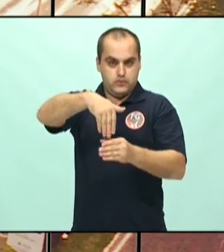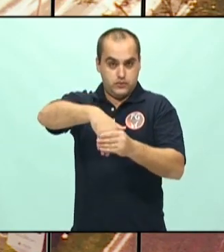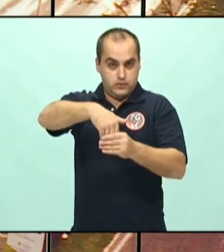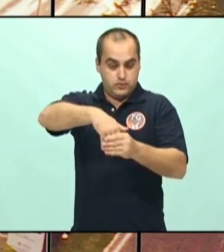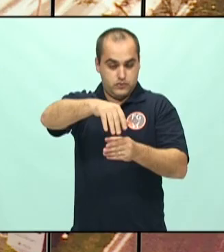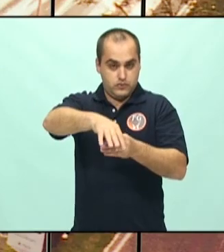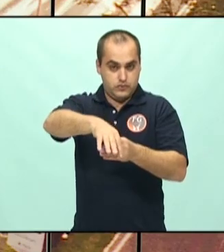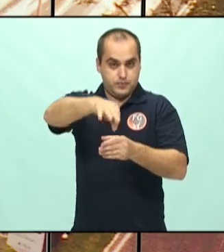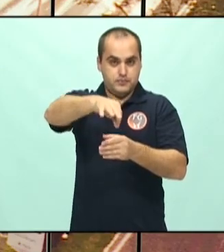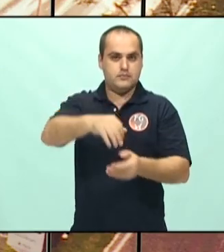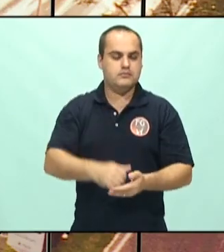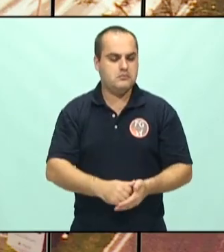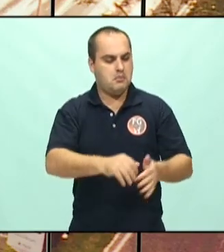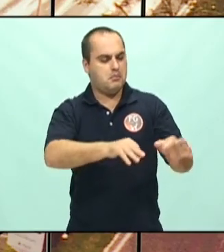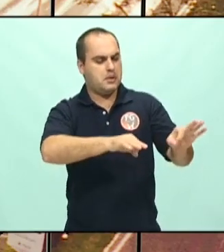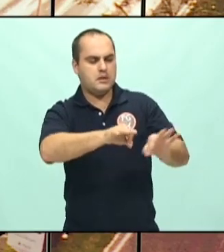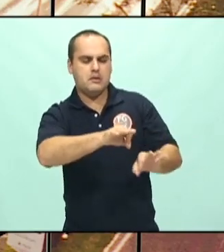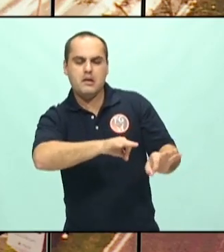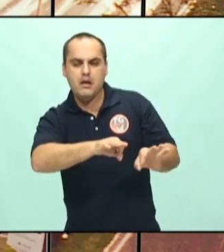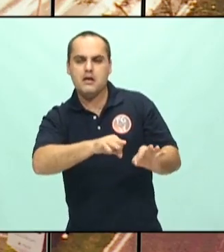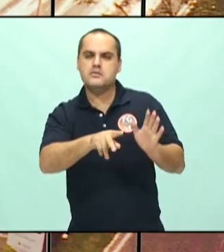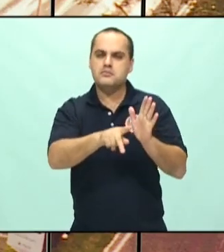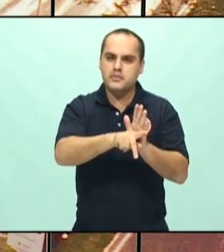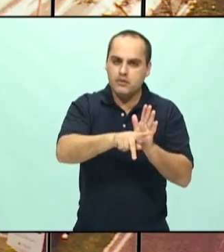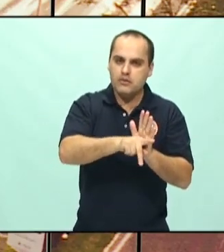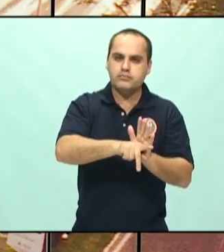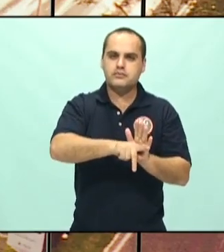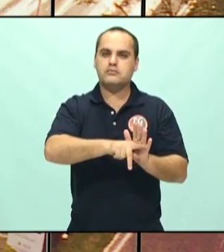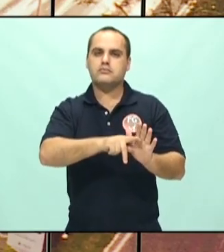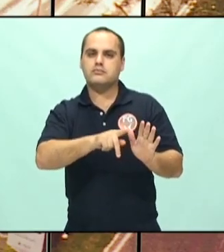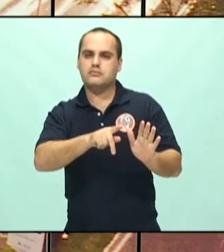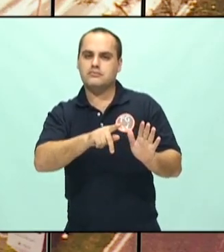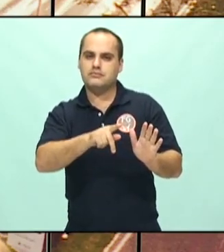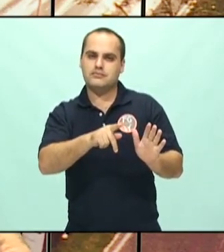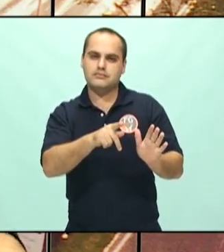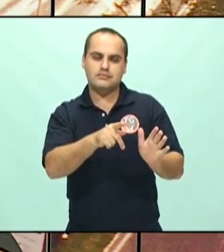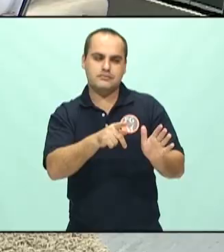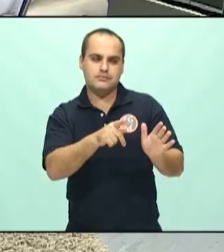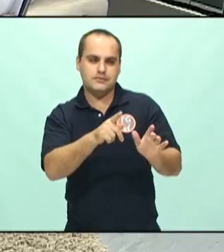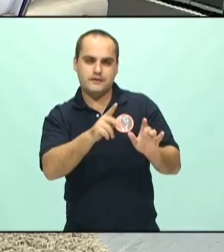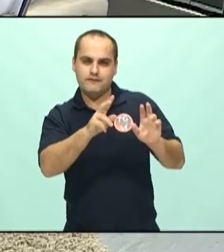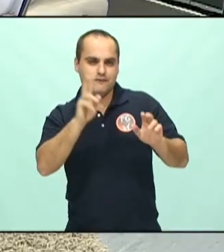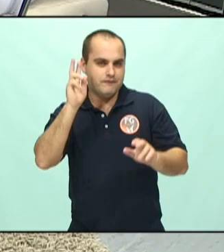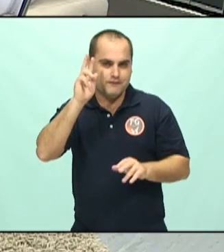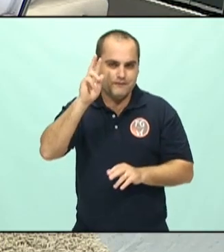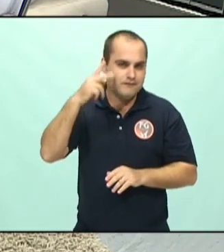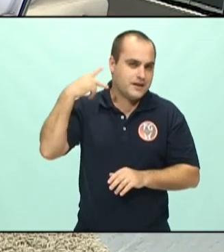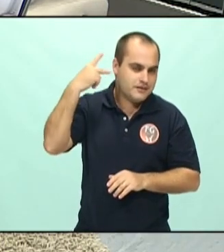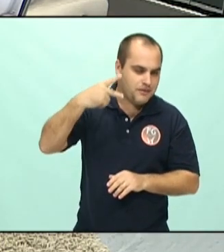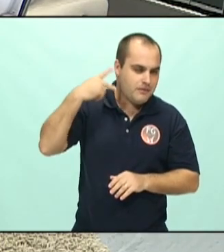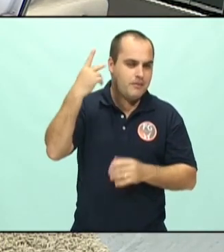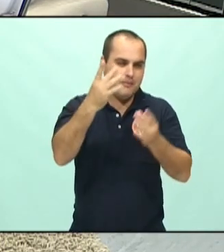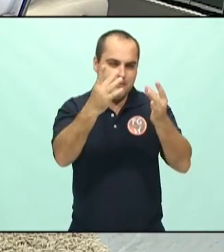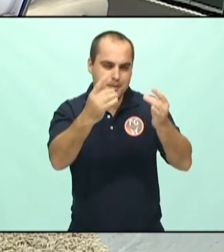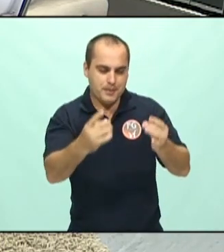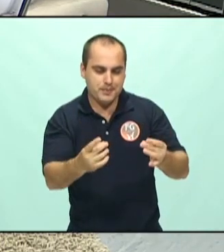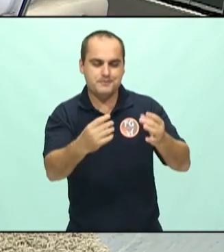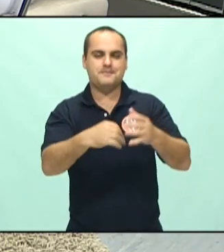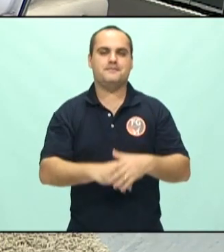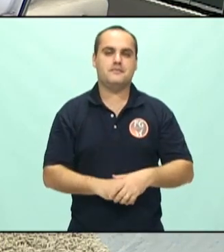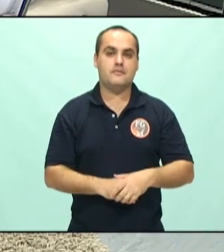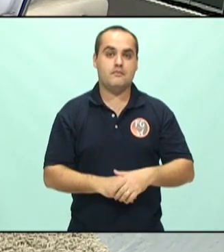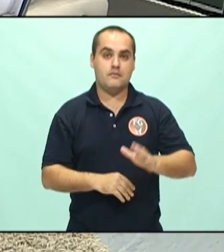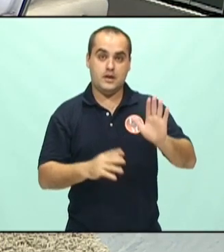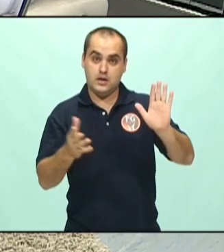ano da legislatura enfim uma voz é isso fazer isso fazer isso então e nós estamos chegando ao final desse terceiro